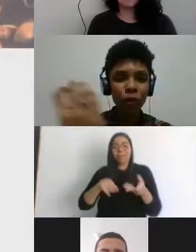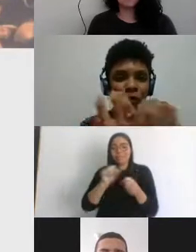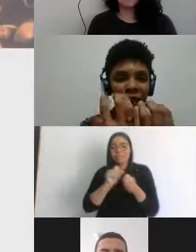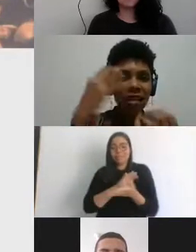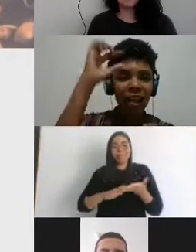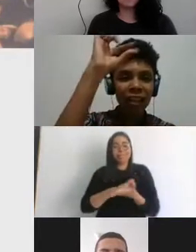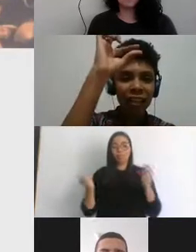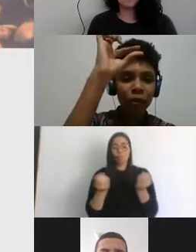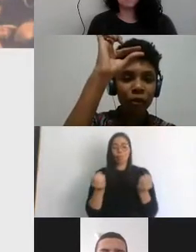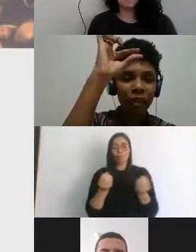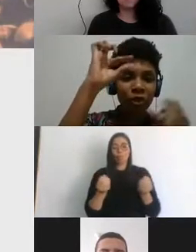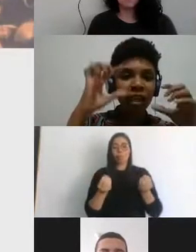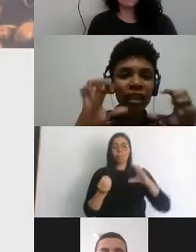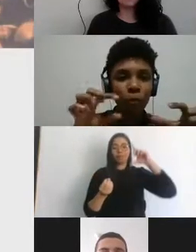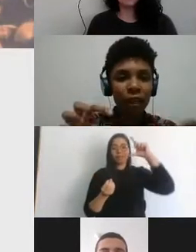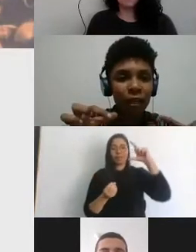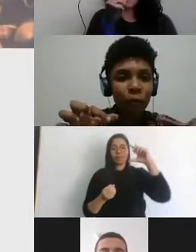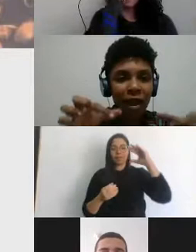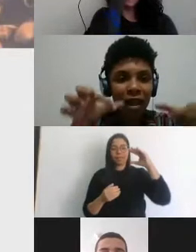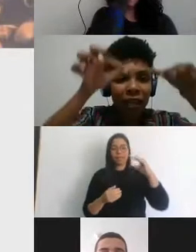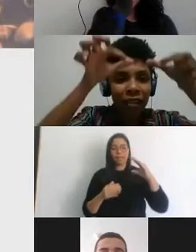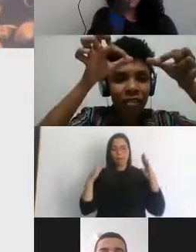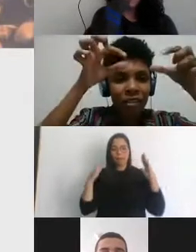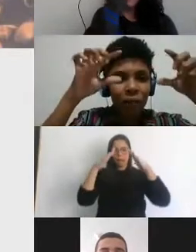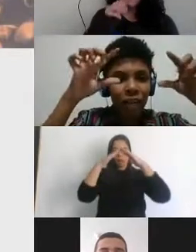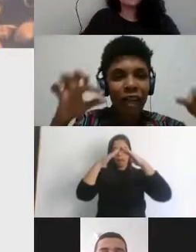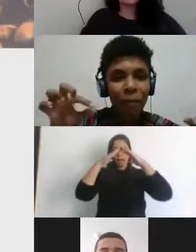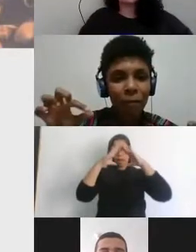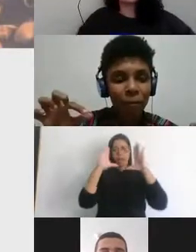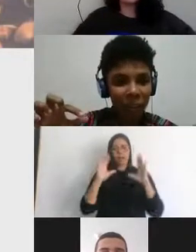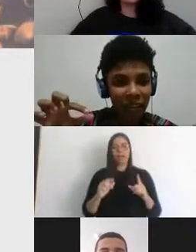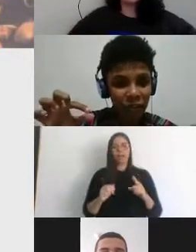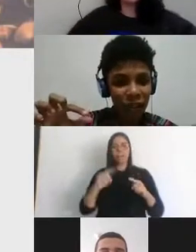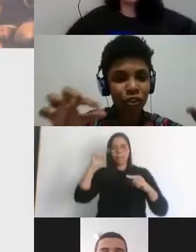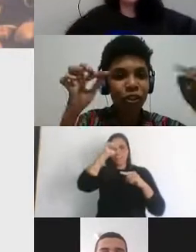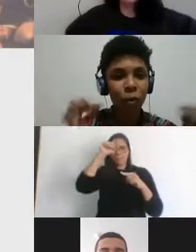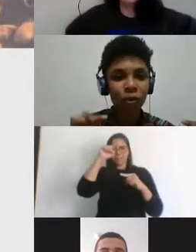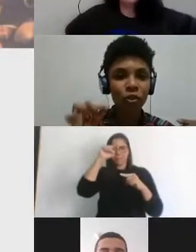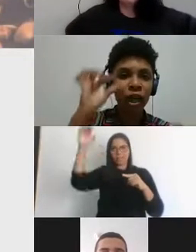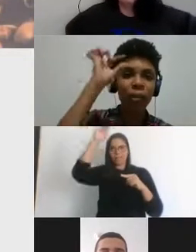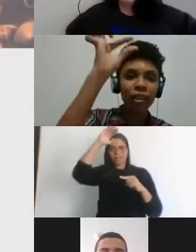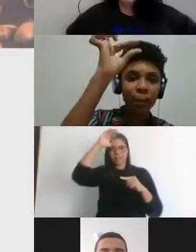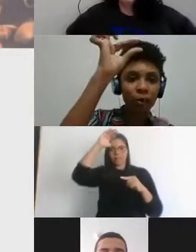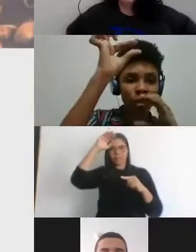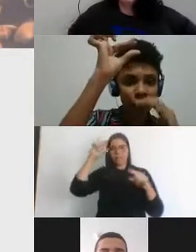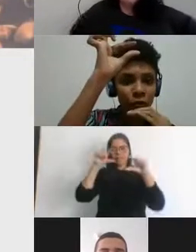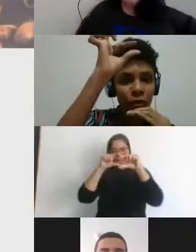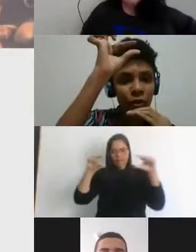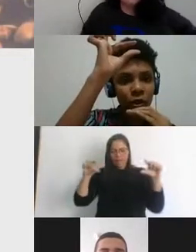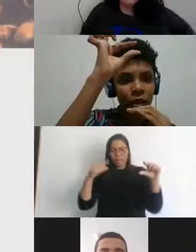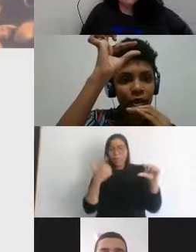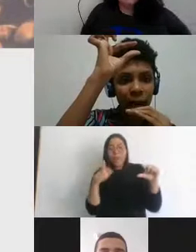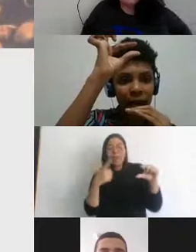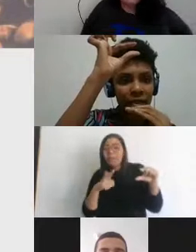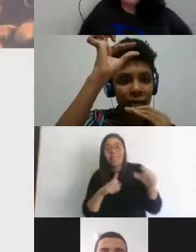percebe que aqui é muito mais aqui é muito menos e meio que é transição ele é uma média desproporcional entre a ponta